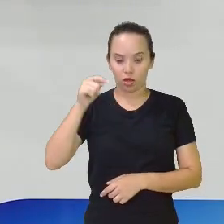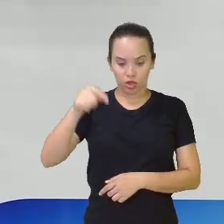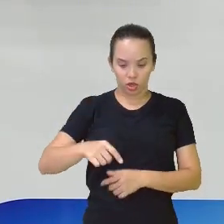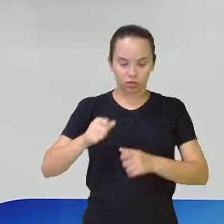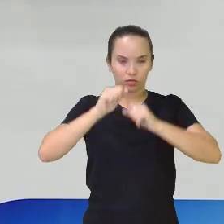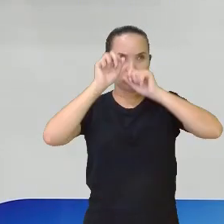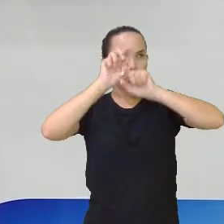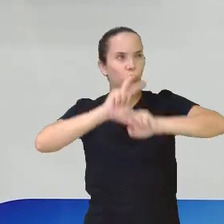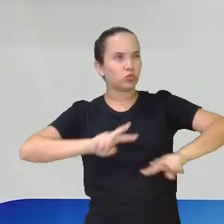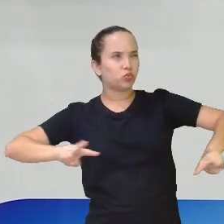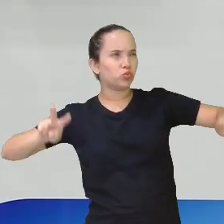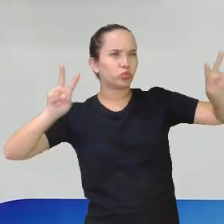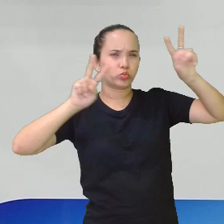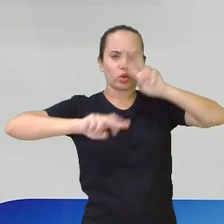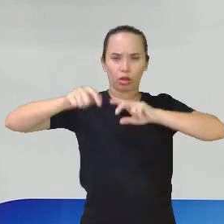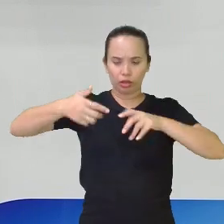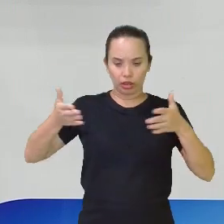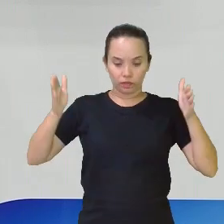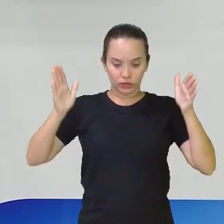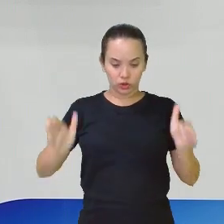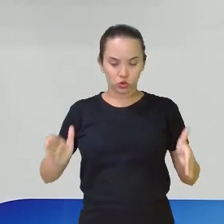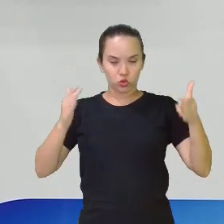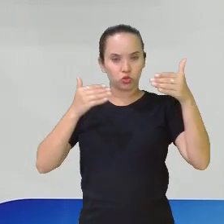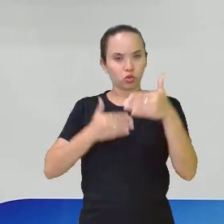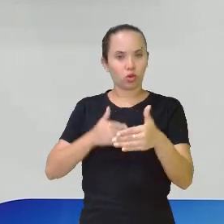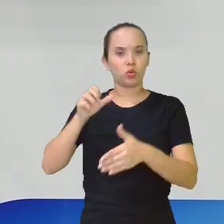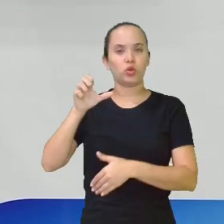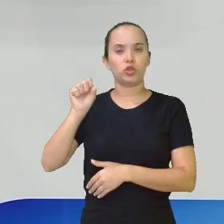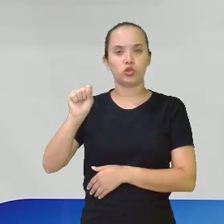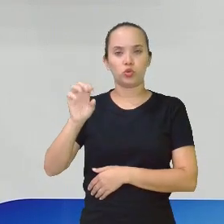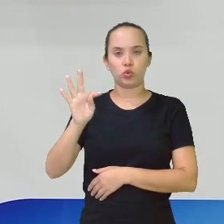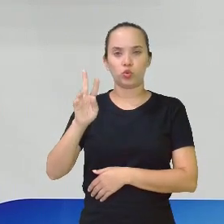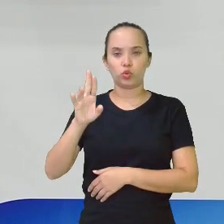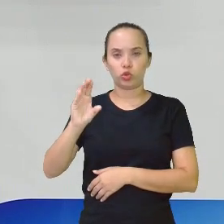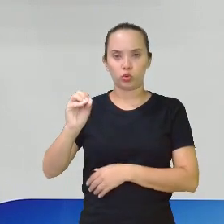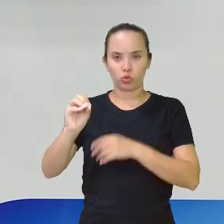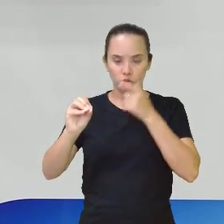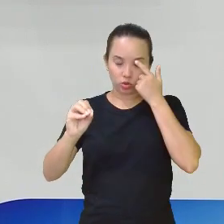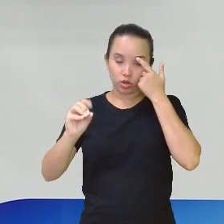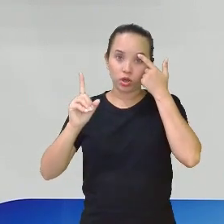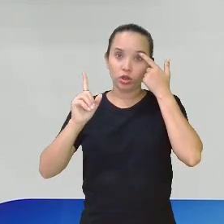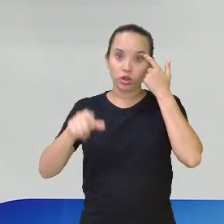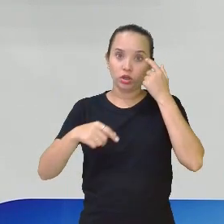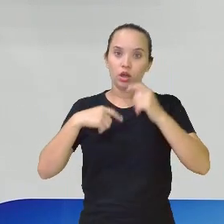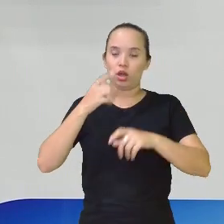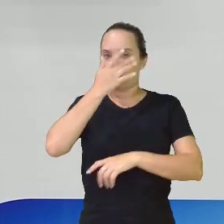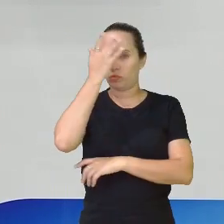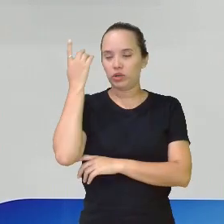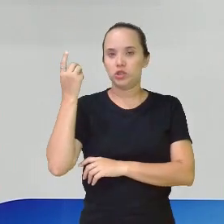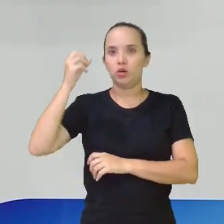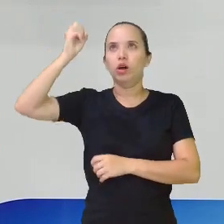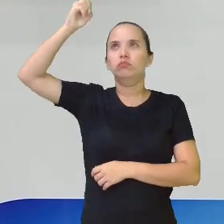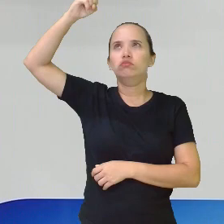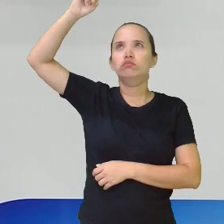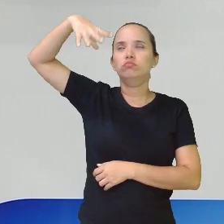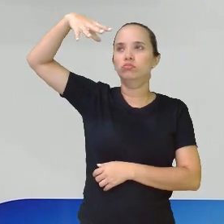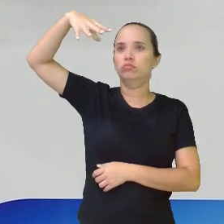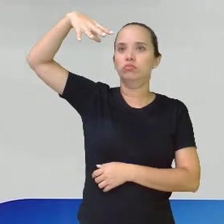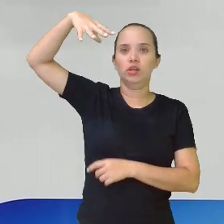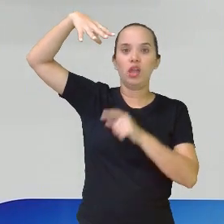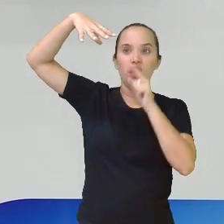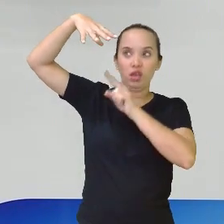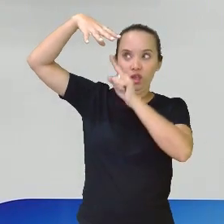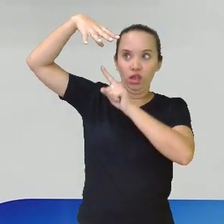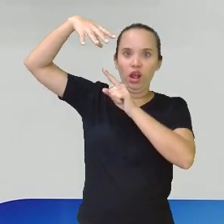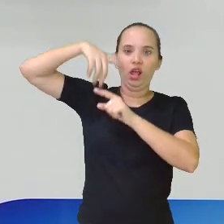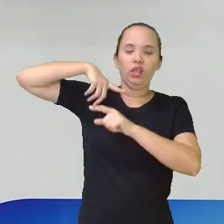gás estivesse espalhado aqui dentro desse estúdio onde nós estamos, e de repente alguém acendesse uma lâmpada, soltasse uma faísca,